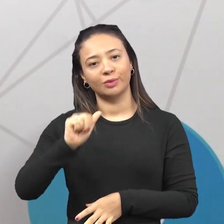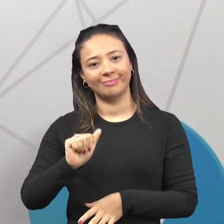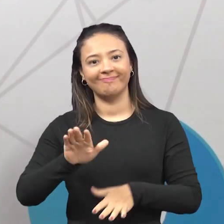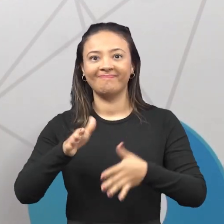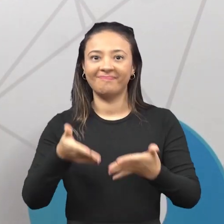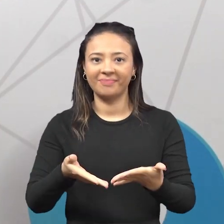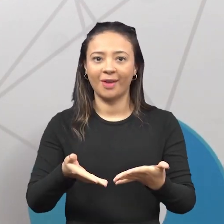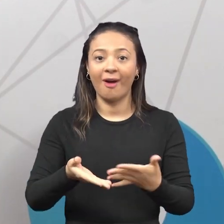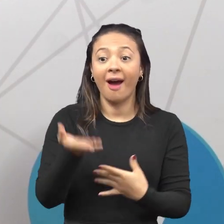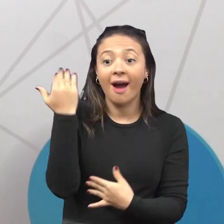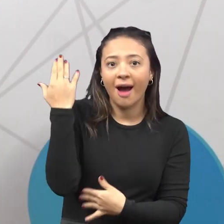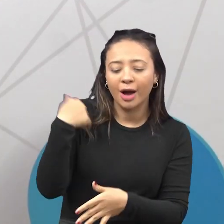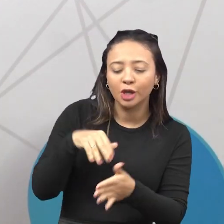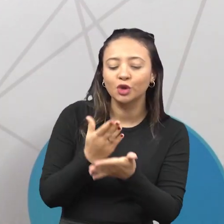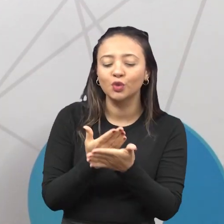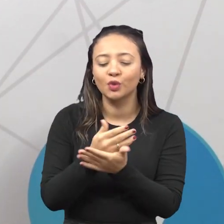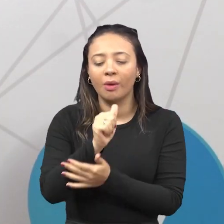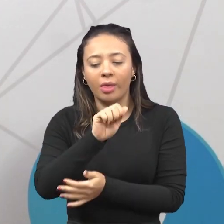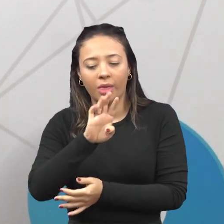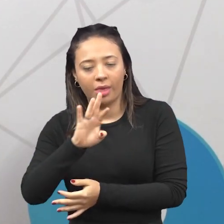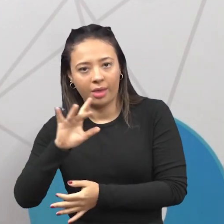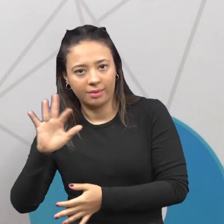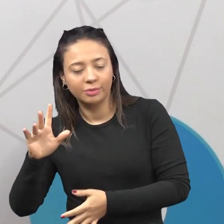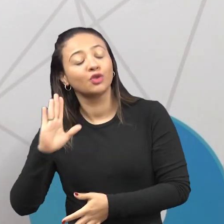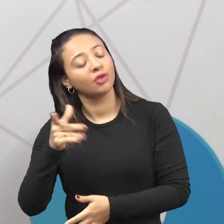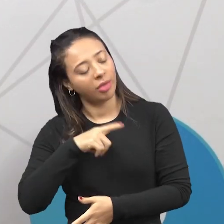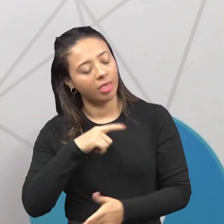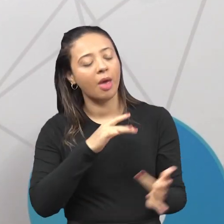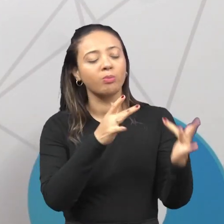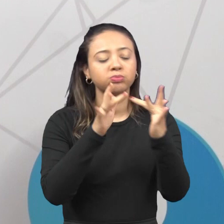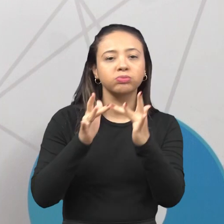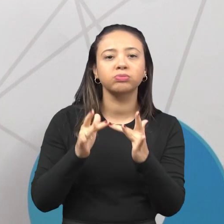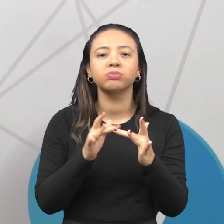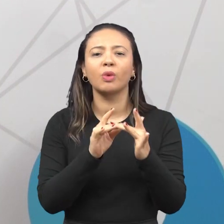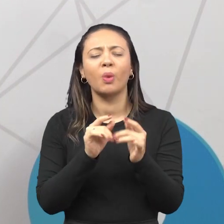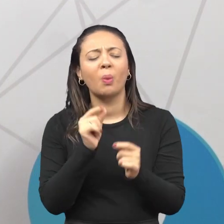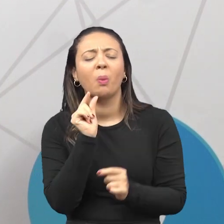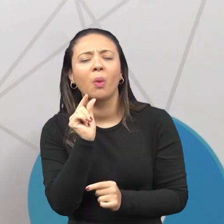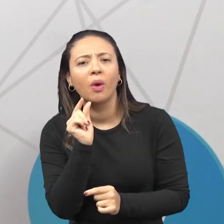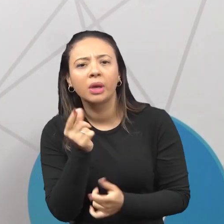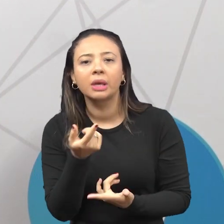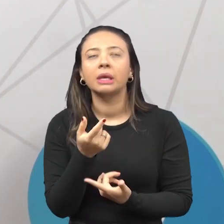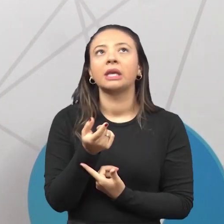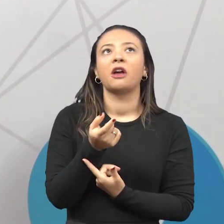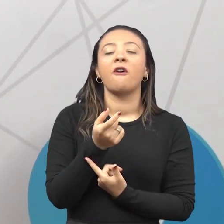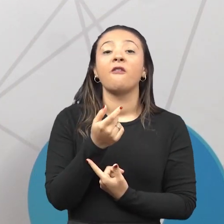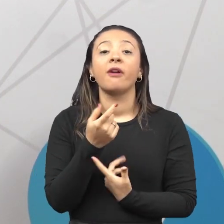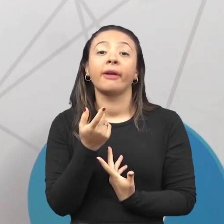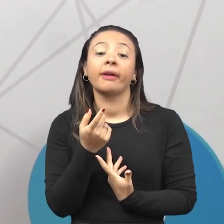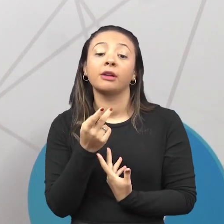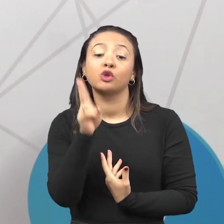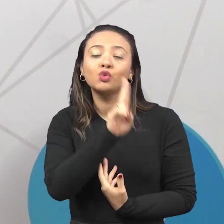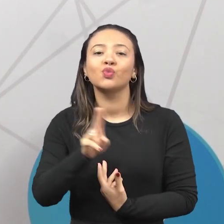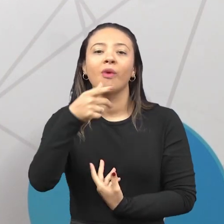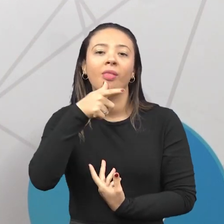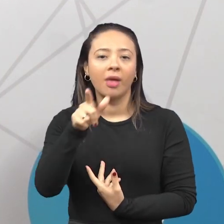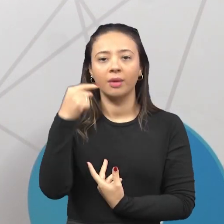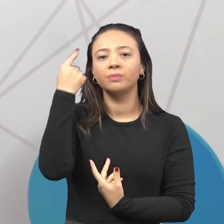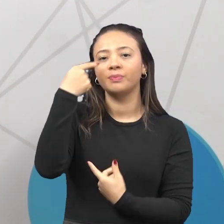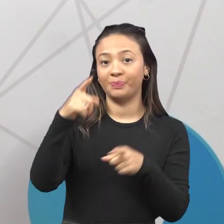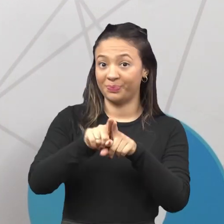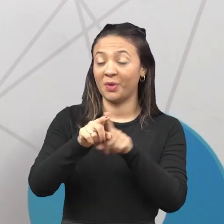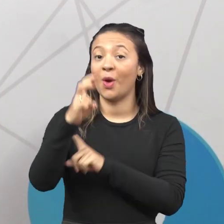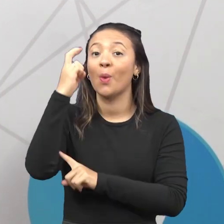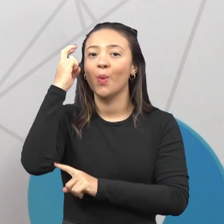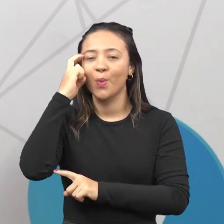estudar sobre o alfabeto, a gente já tem alguns contatos aí, seja com um pouquinho aí da pronúncia da língua espanhola, como também com a cultura,